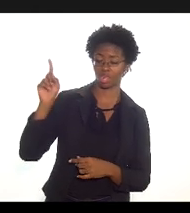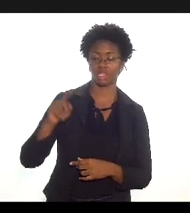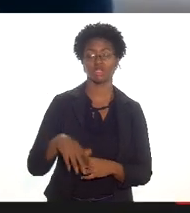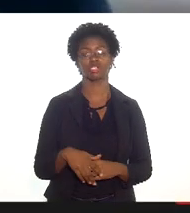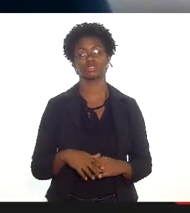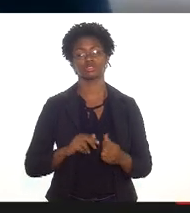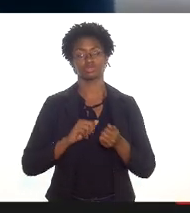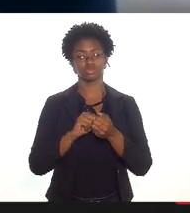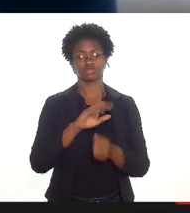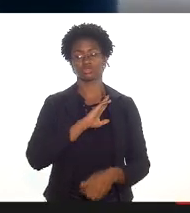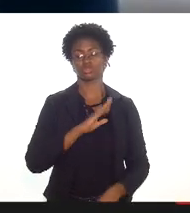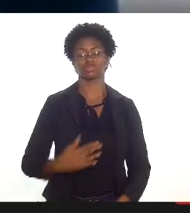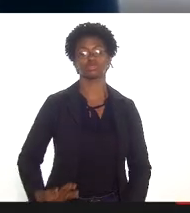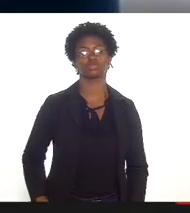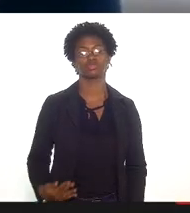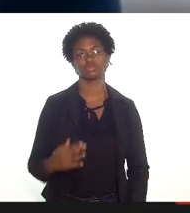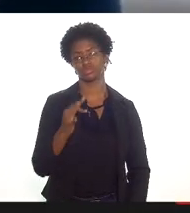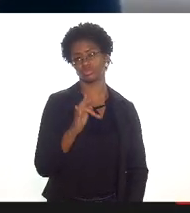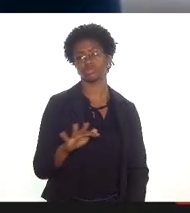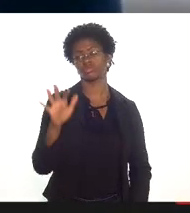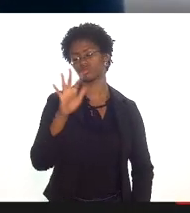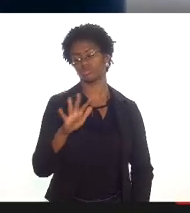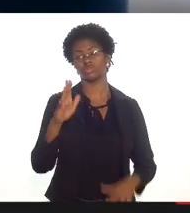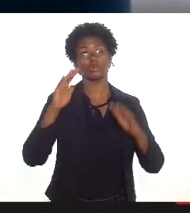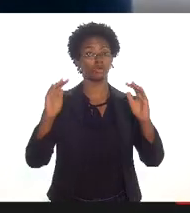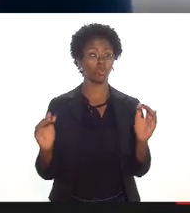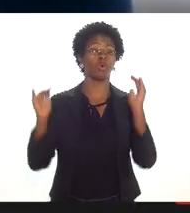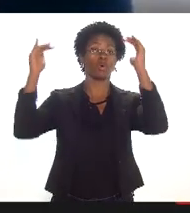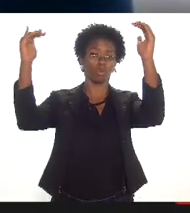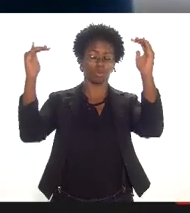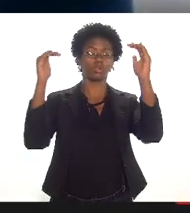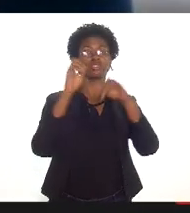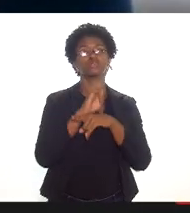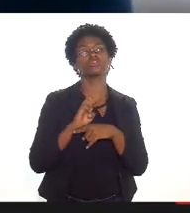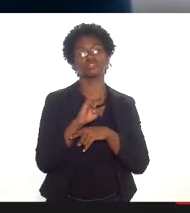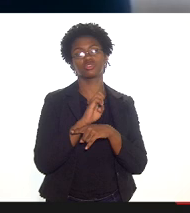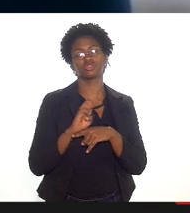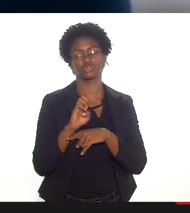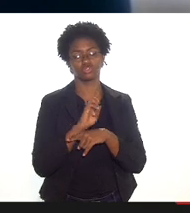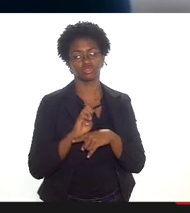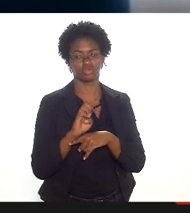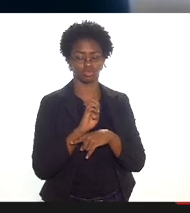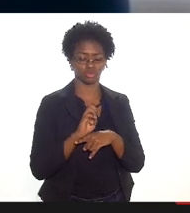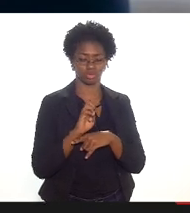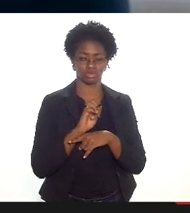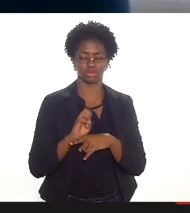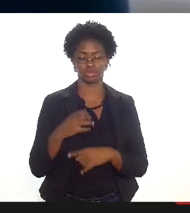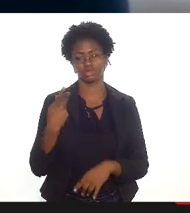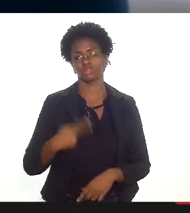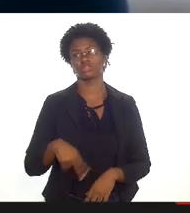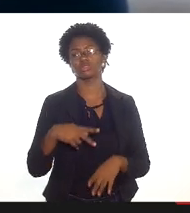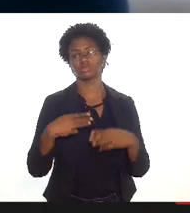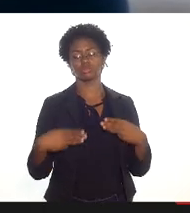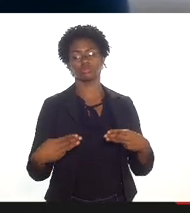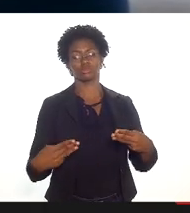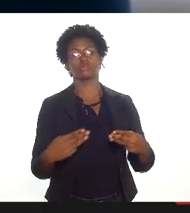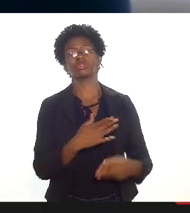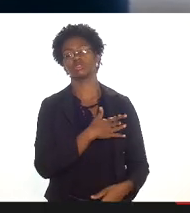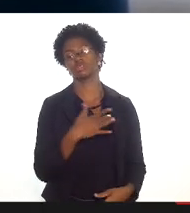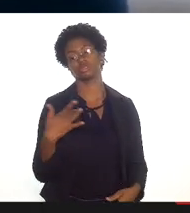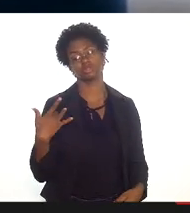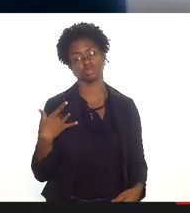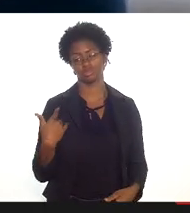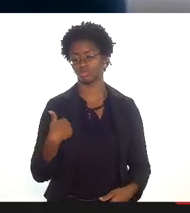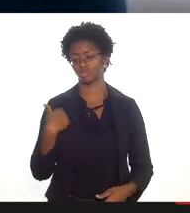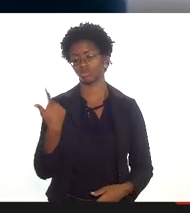com o governo federal, enfim, com a superintendência estadual aqui do Ministério da Saúde.